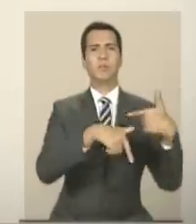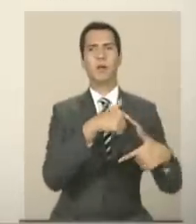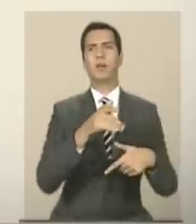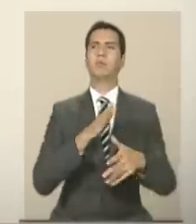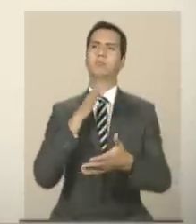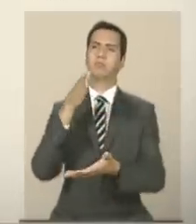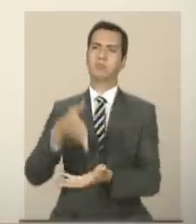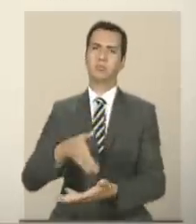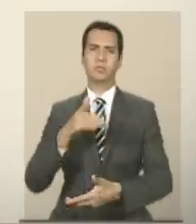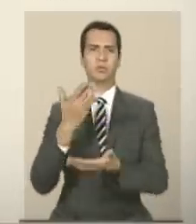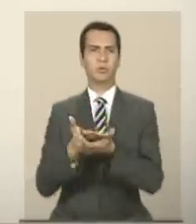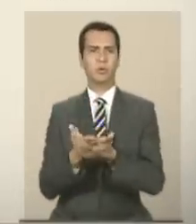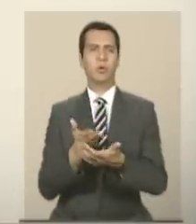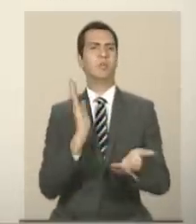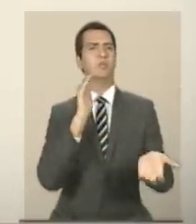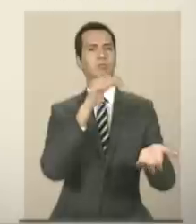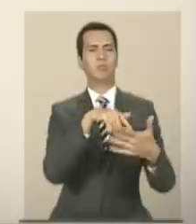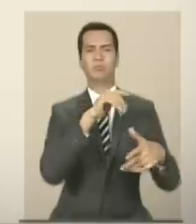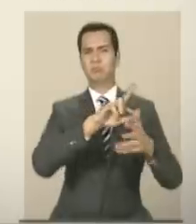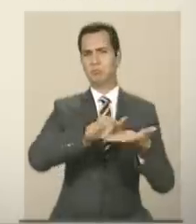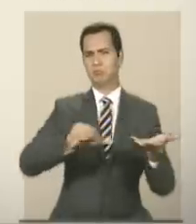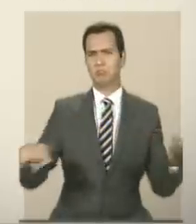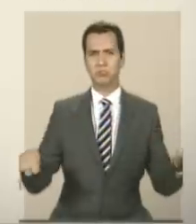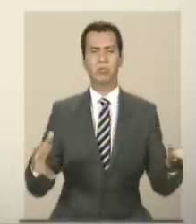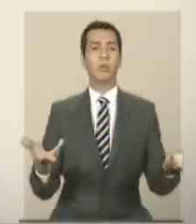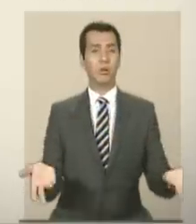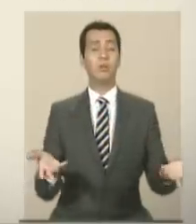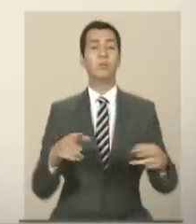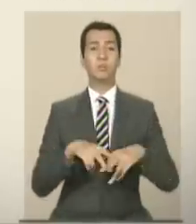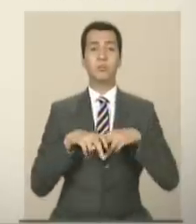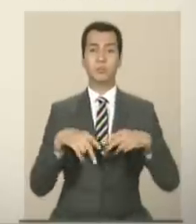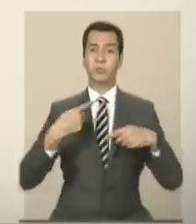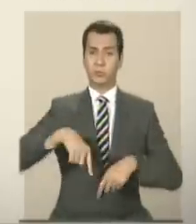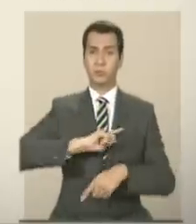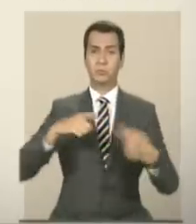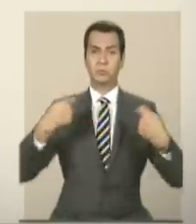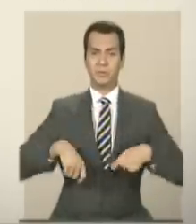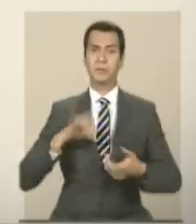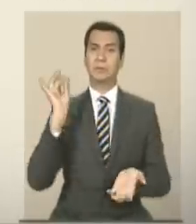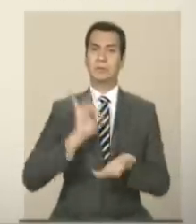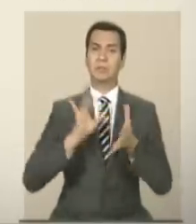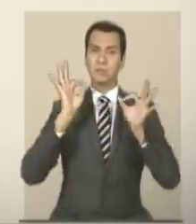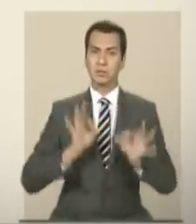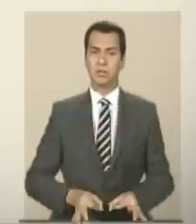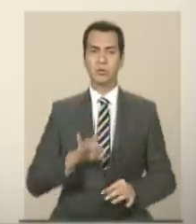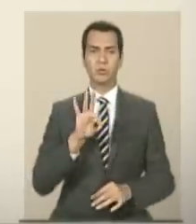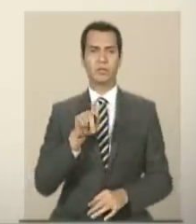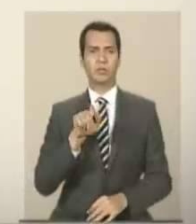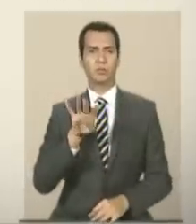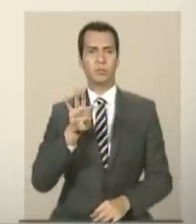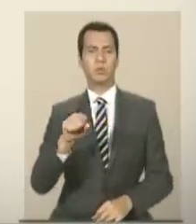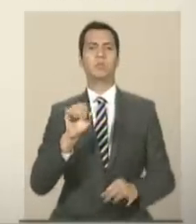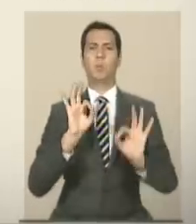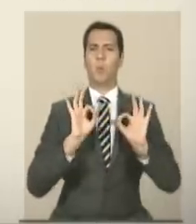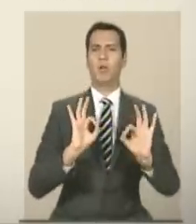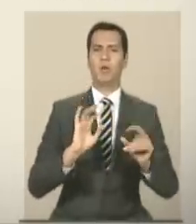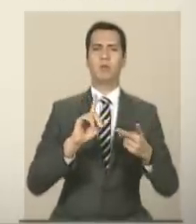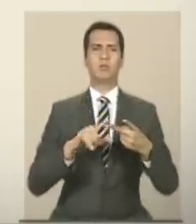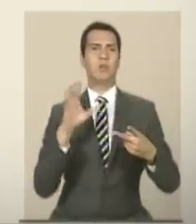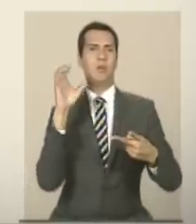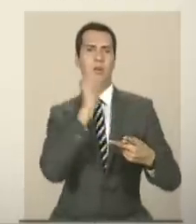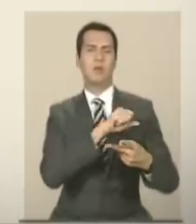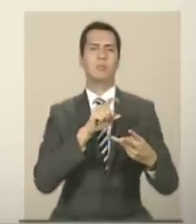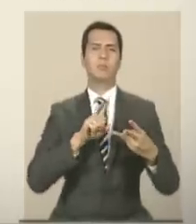outras atividades. Por isso, garantir o transporte público de qualidade, rápido,